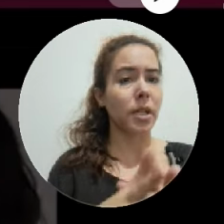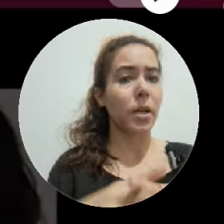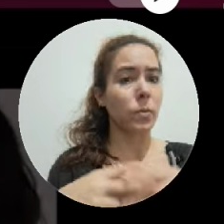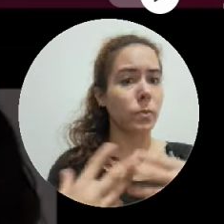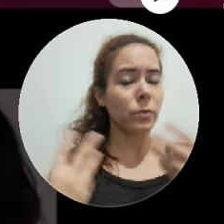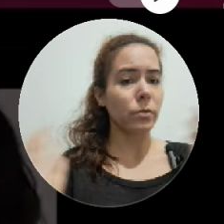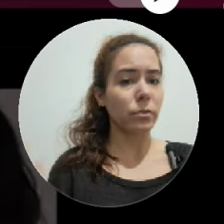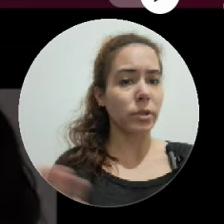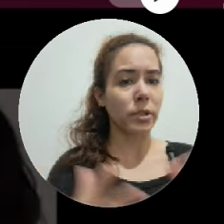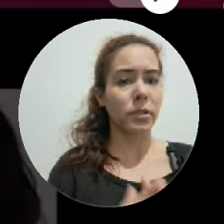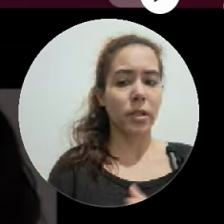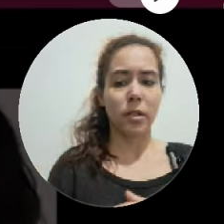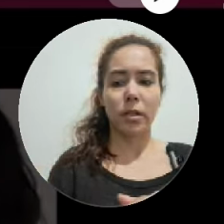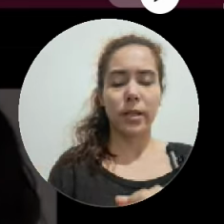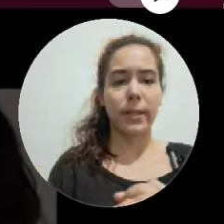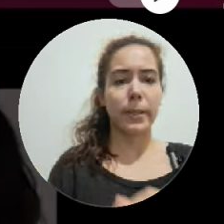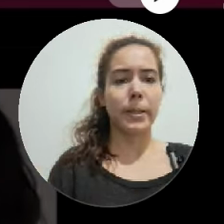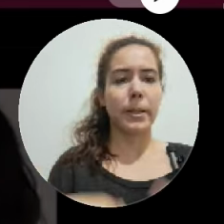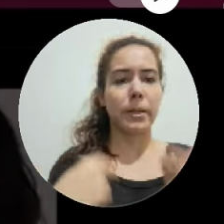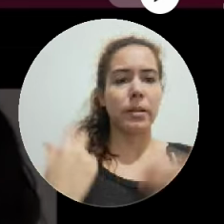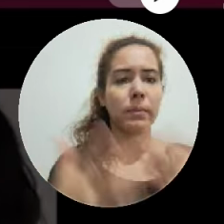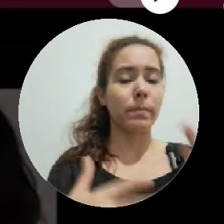seja um dos